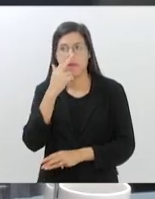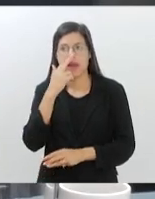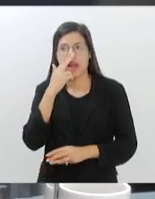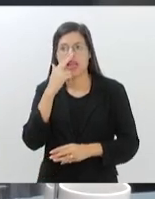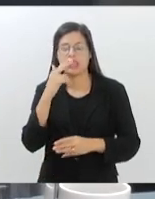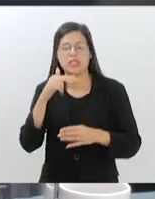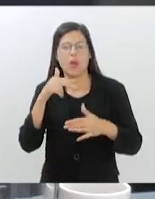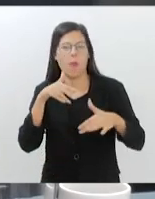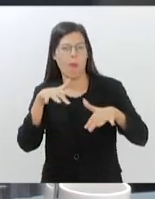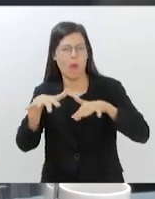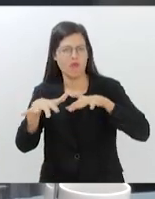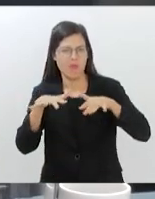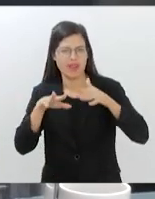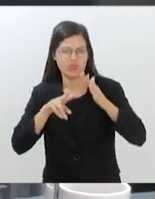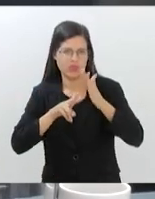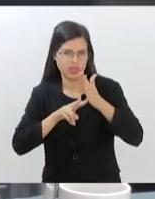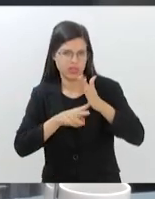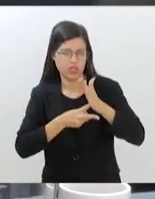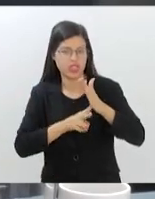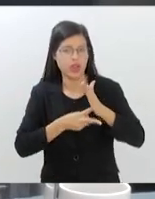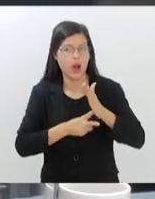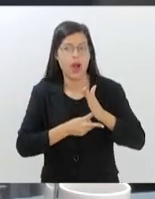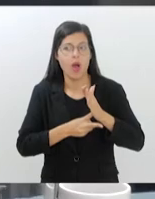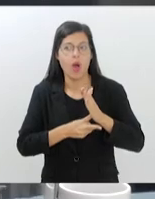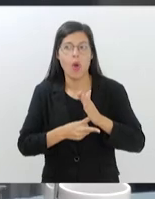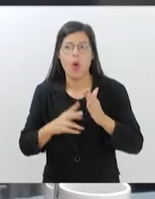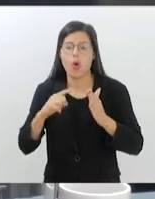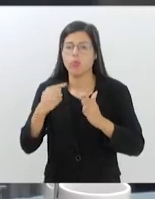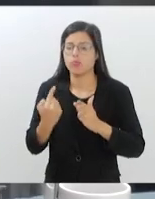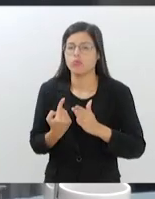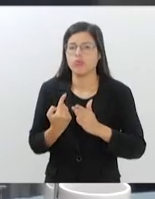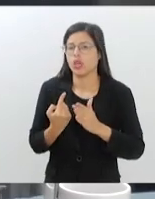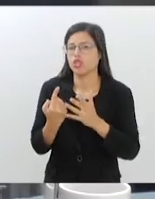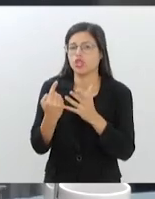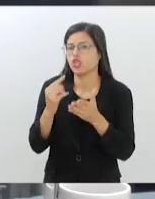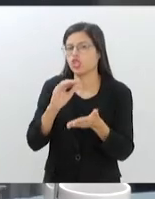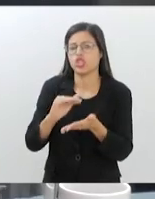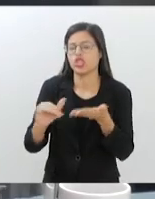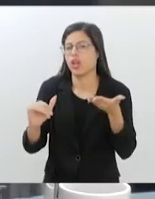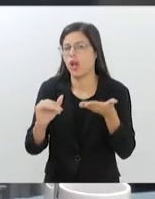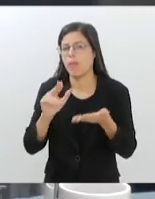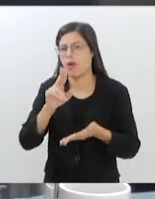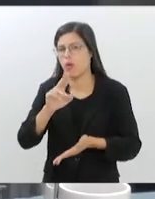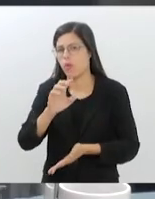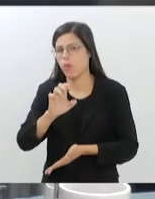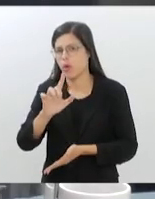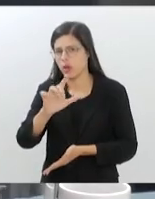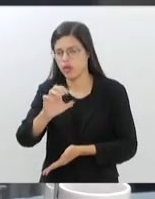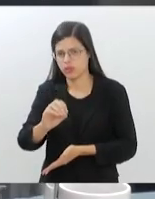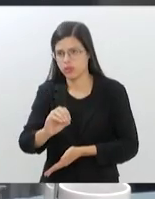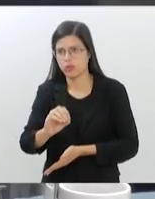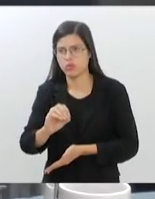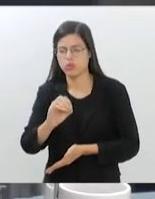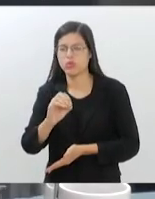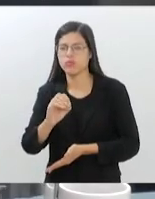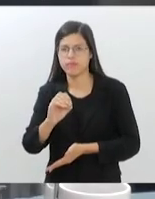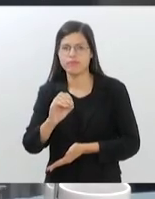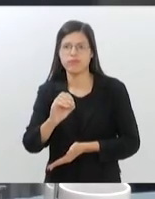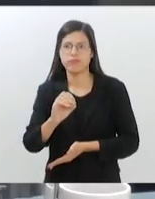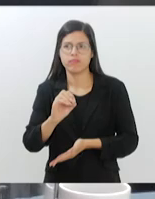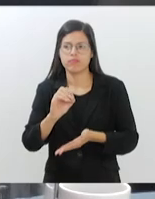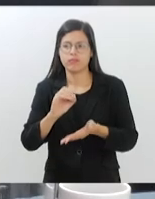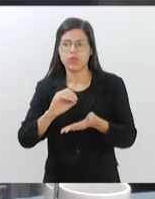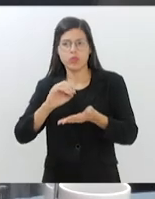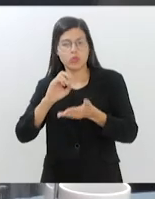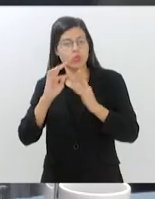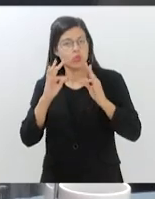da uer a gente foi lá e passou a faca na ueso deixamos de ter o que todo o estado da federação clama